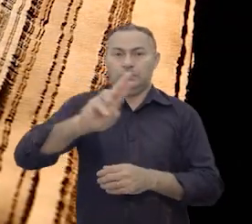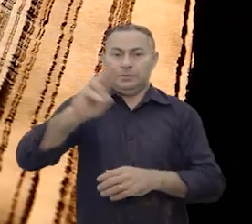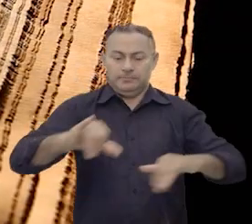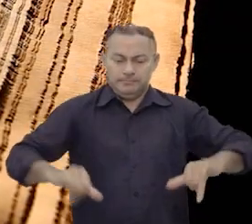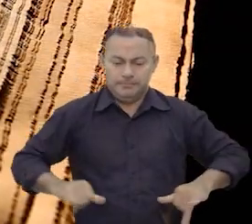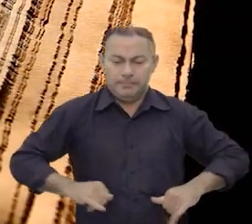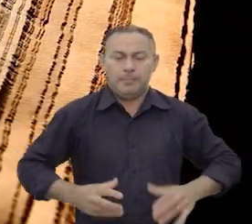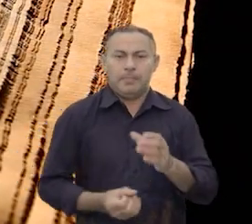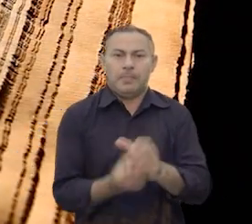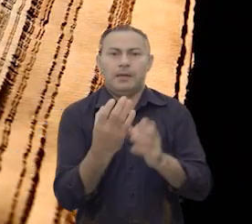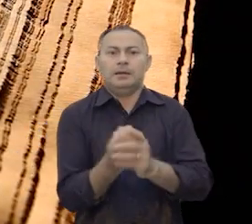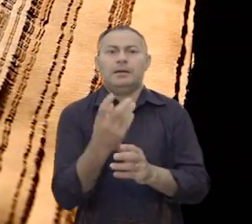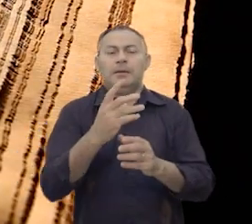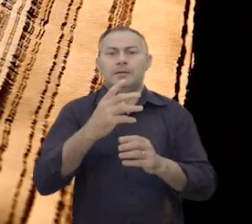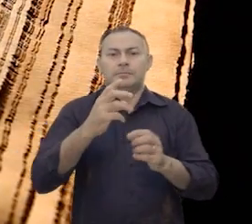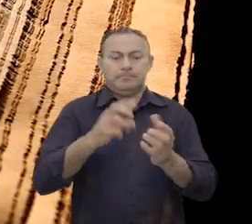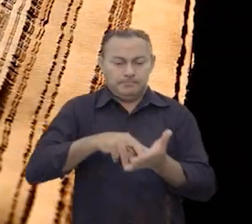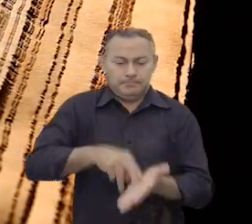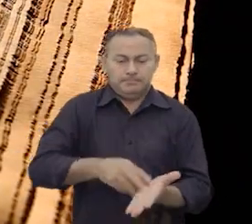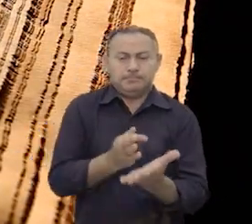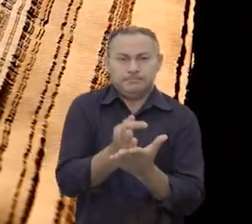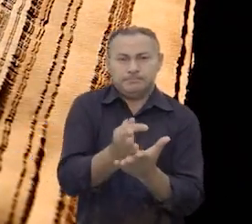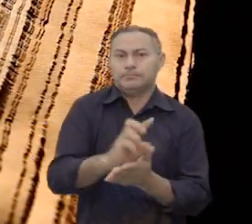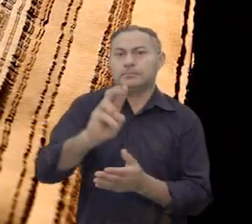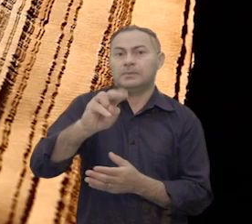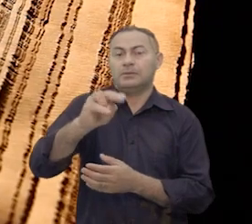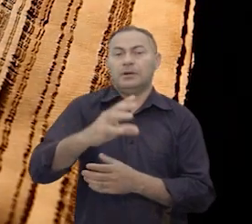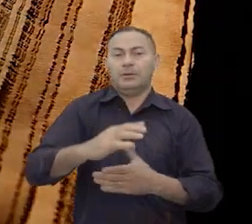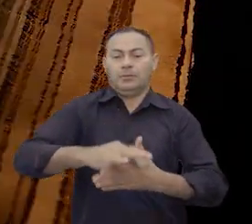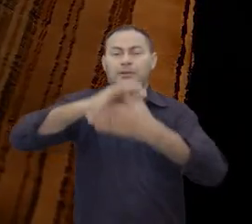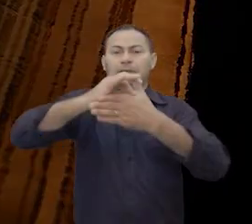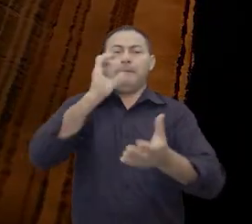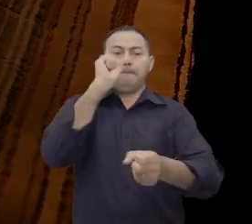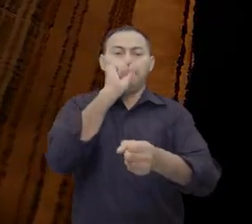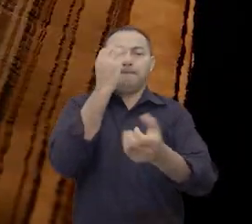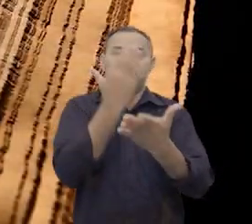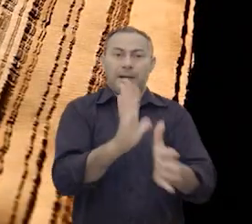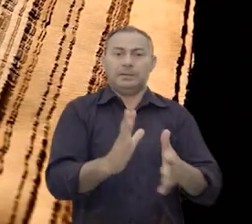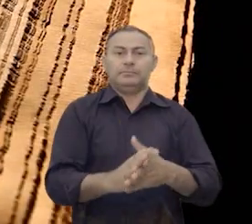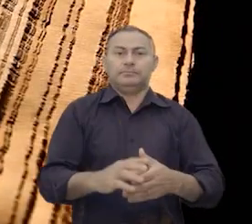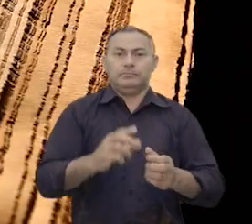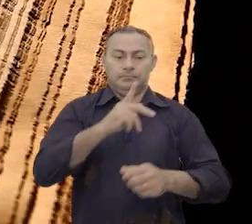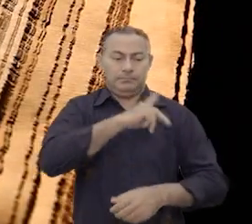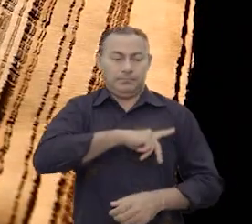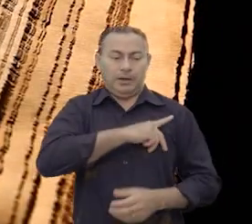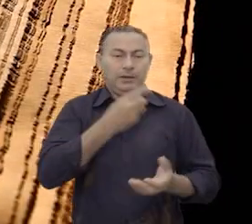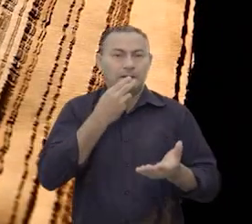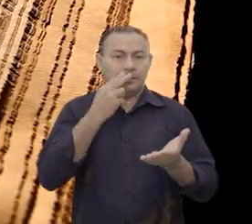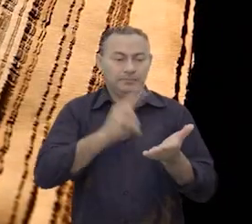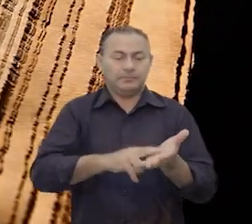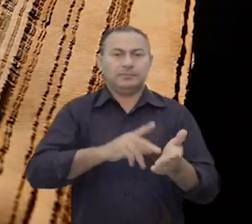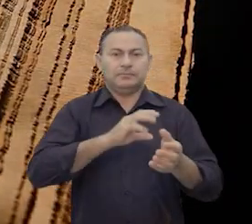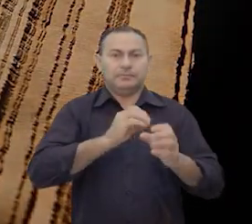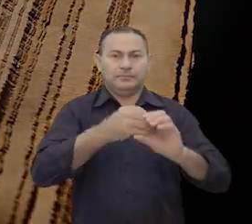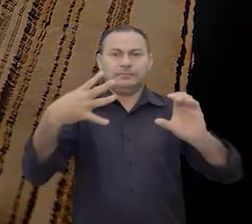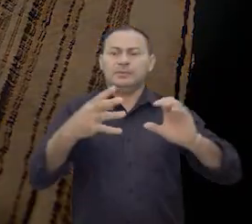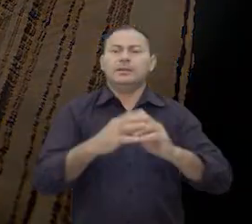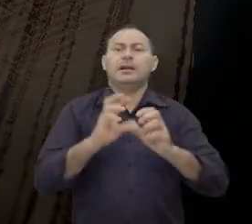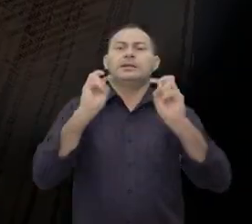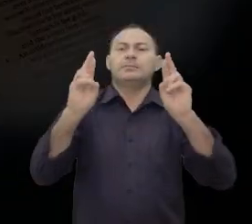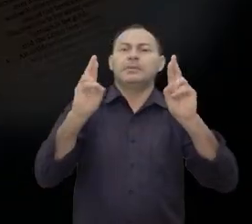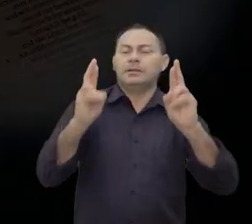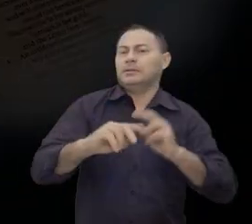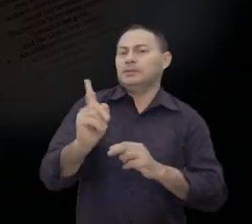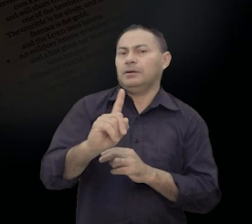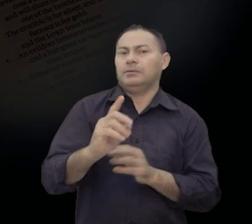Deus usou o sofrimento para produzir o tipo de perseverança que não permitirá que o líder desista. Quando Paulo descreve essa característica, ele diz: "E